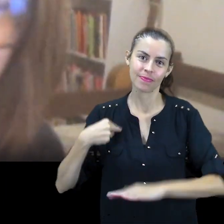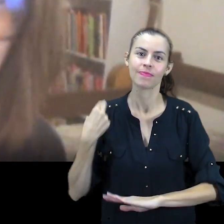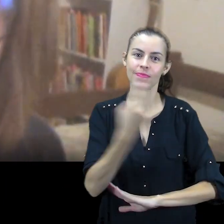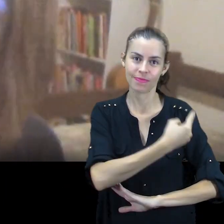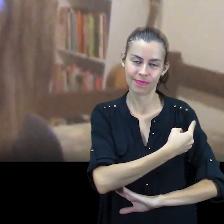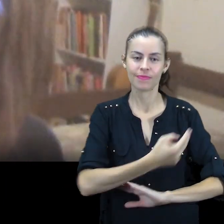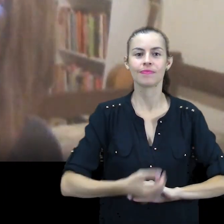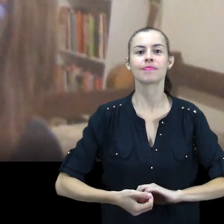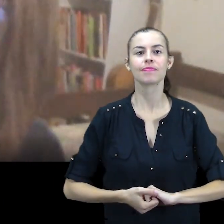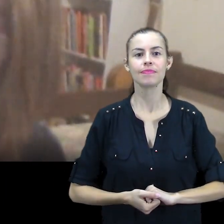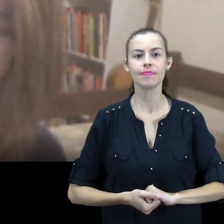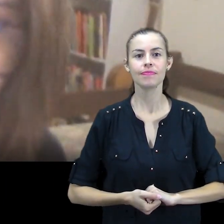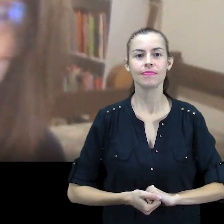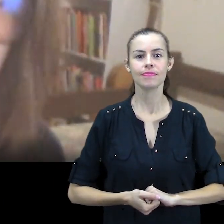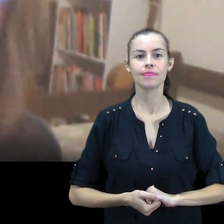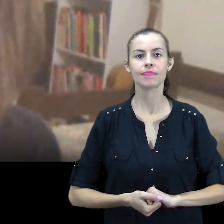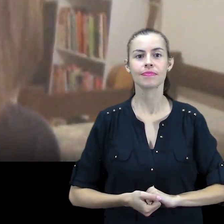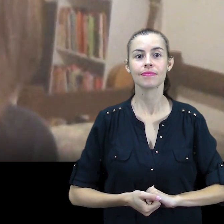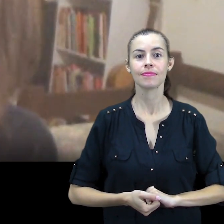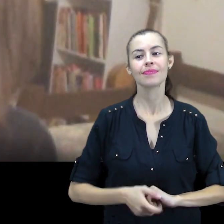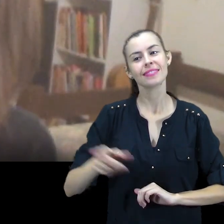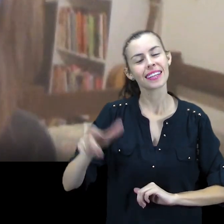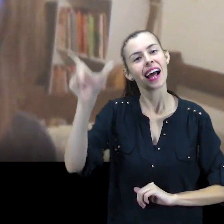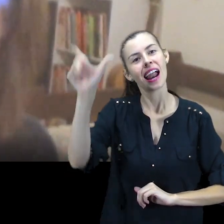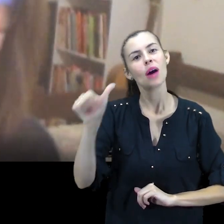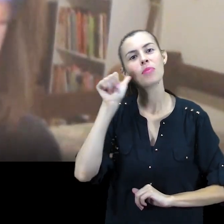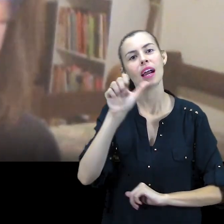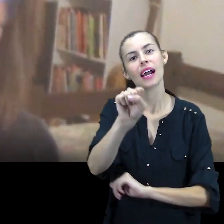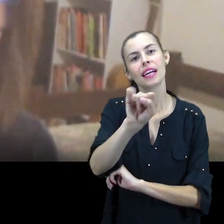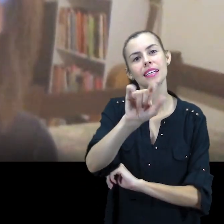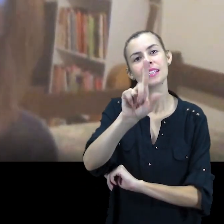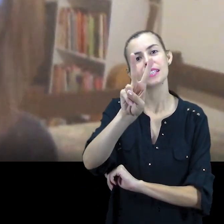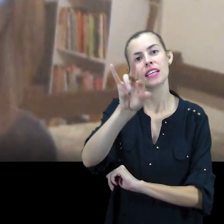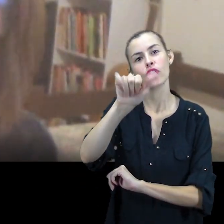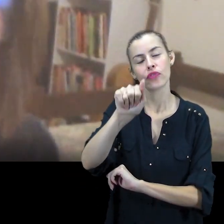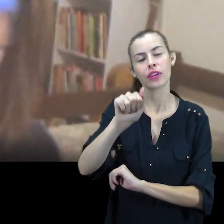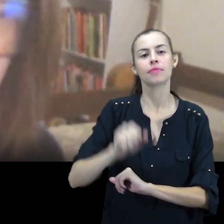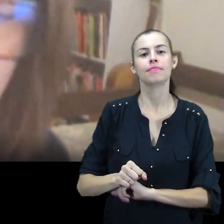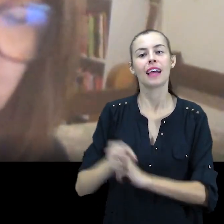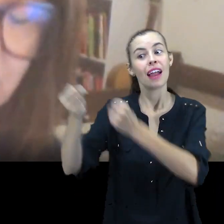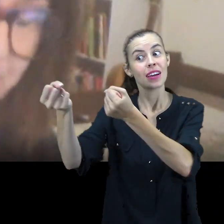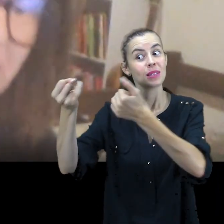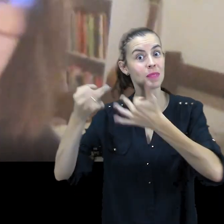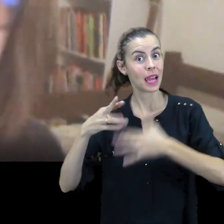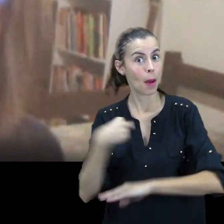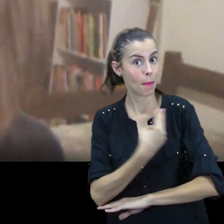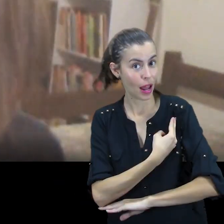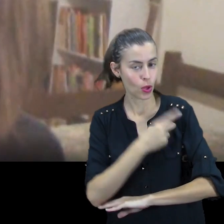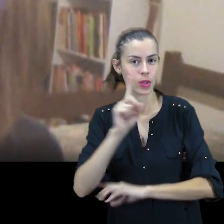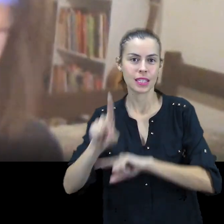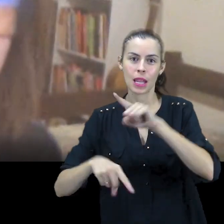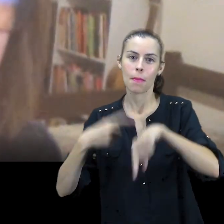graduação, a experiência da UFBA. Eu vou passar a palavra, inicialmente, à nossa diretora da